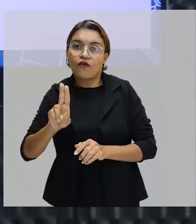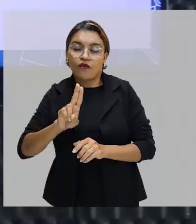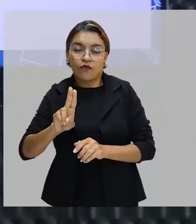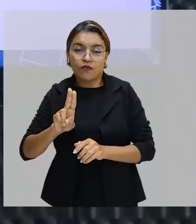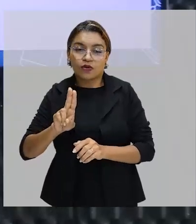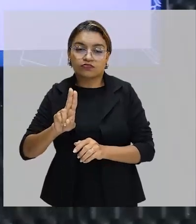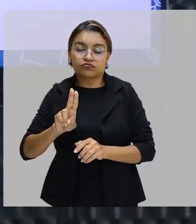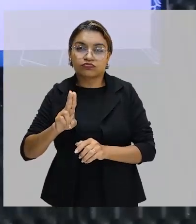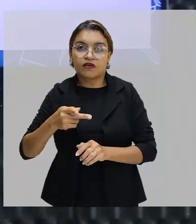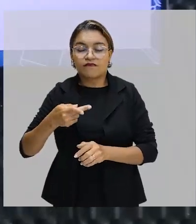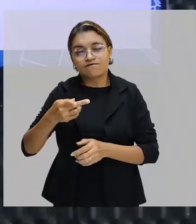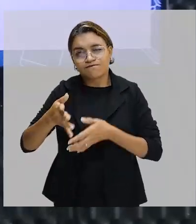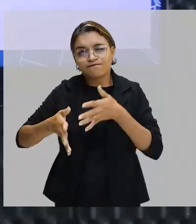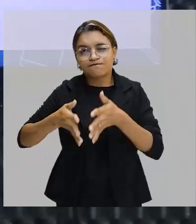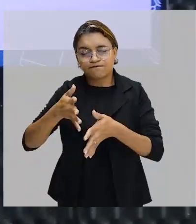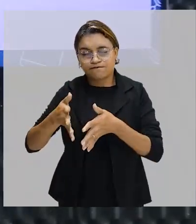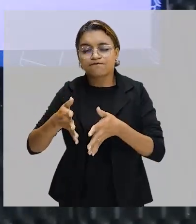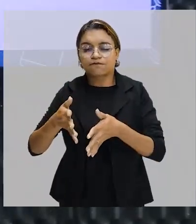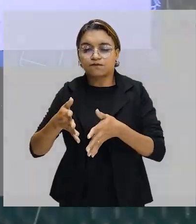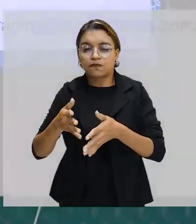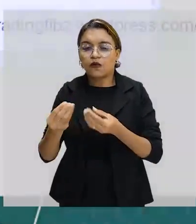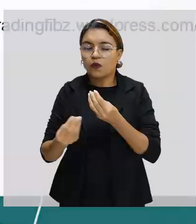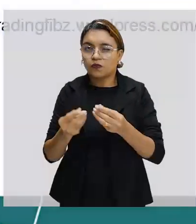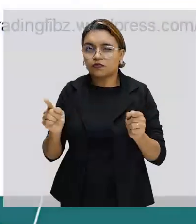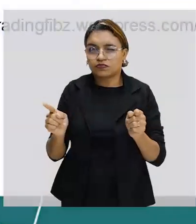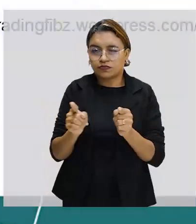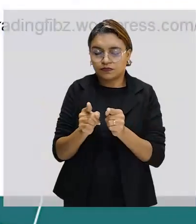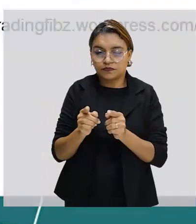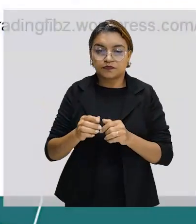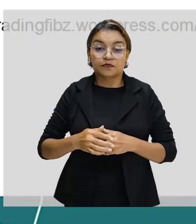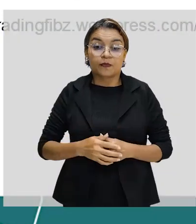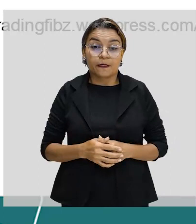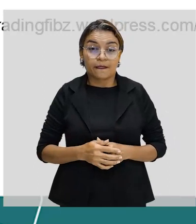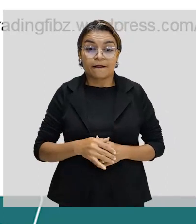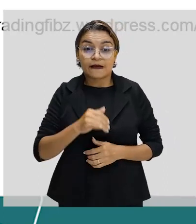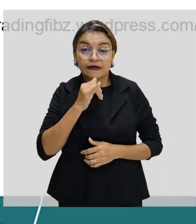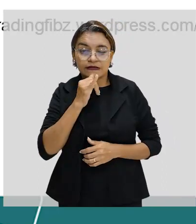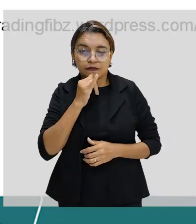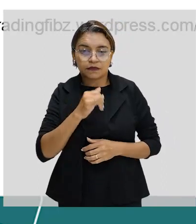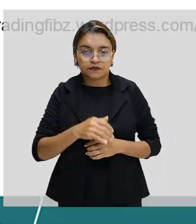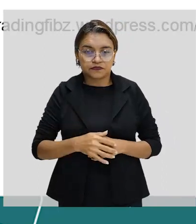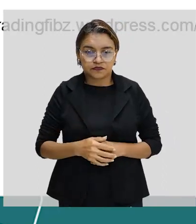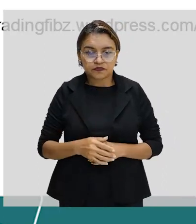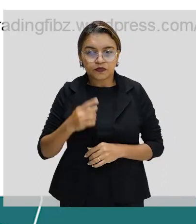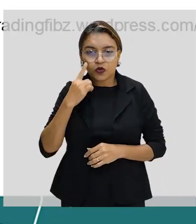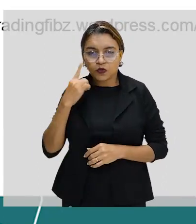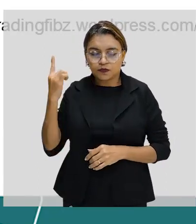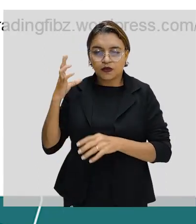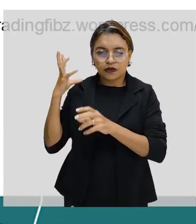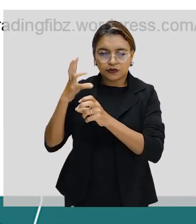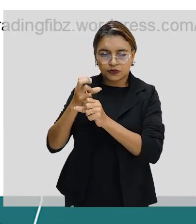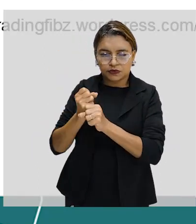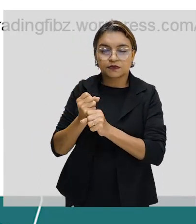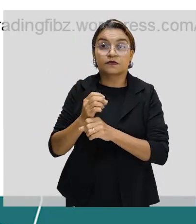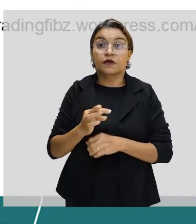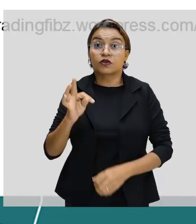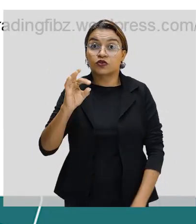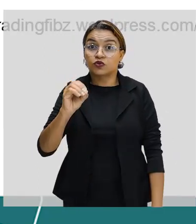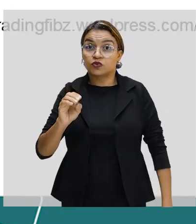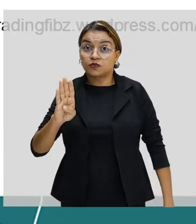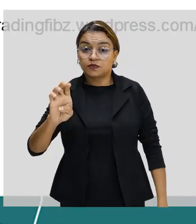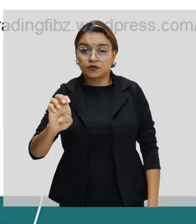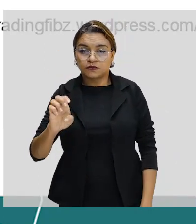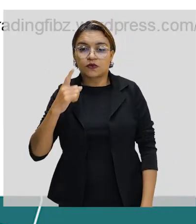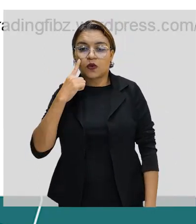fim, vamos para o exercício de gramática, ok? Então vamos lá. Fazendo a nossa revisão, o que nós temos? To be is a